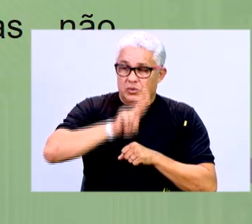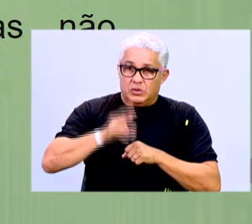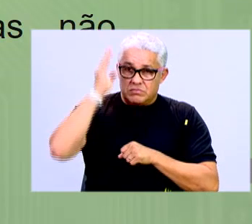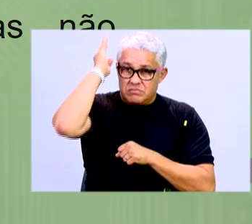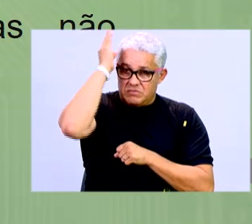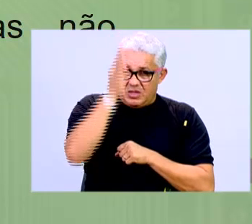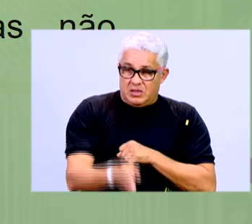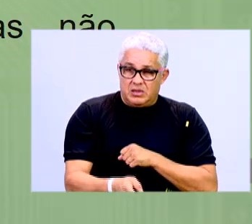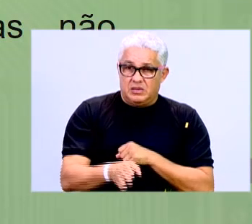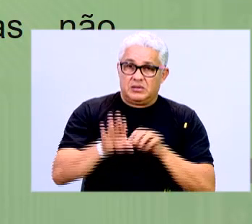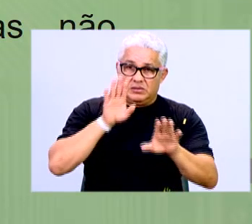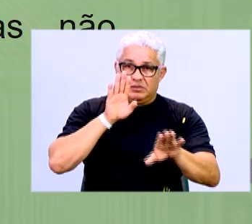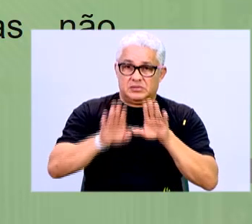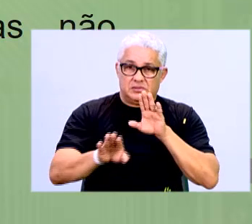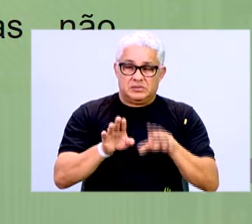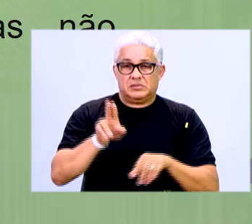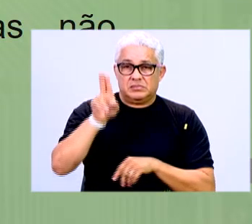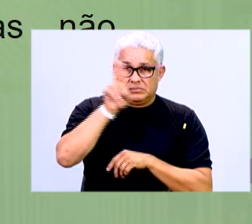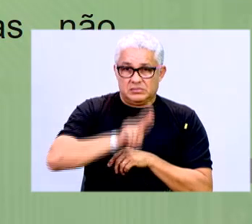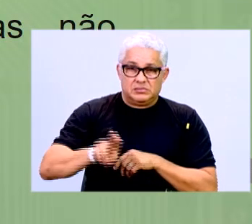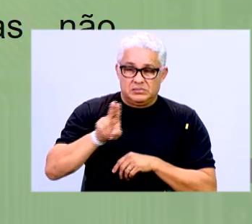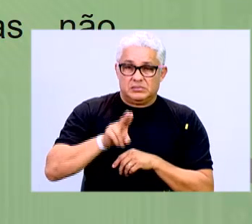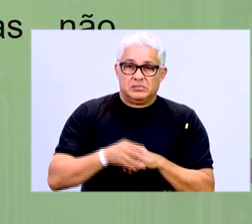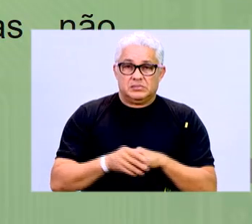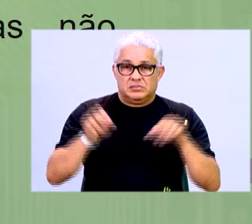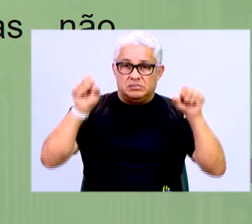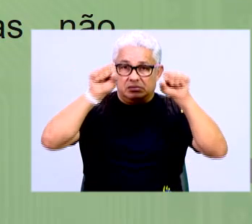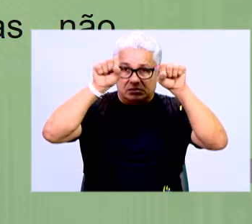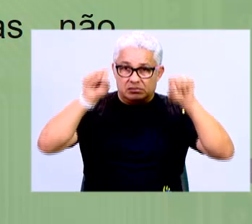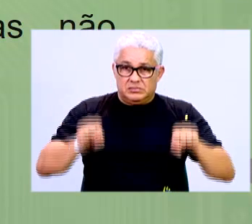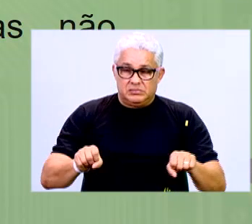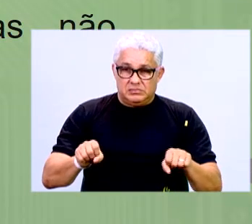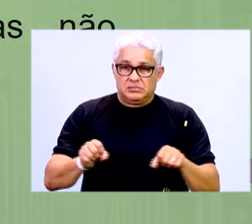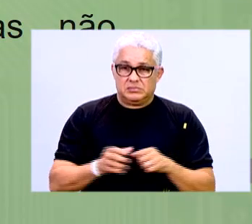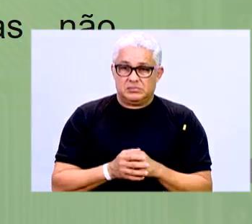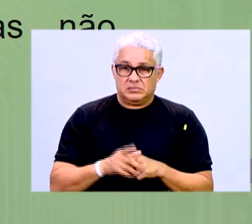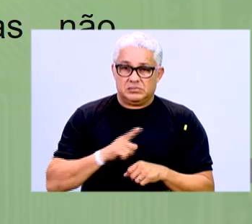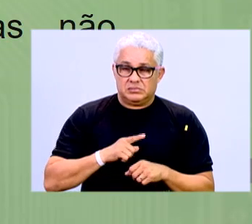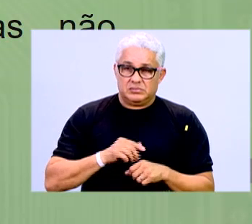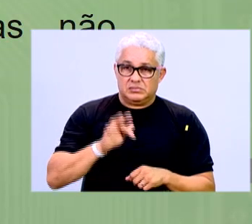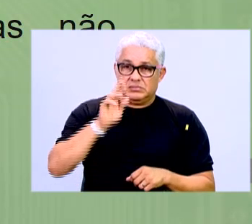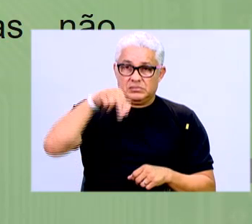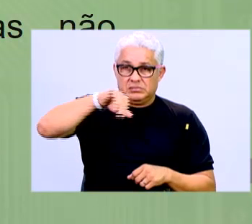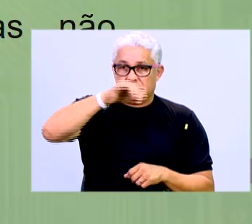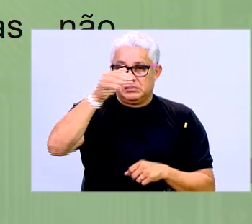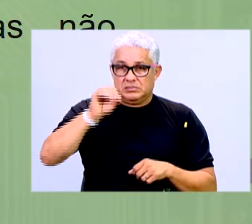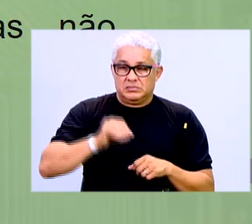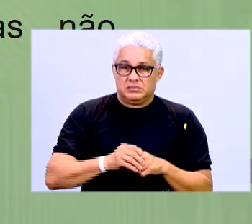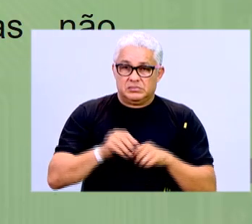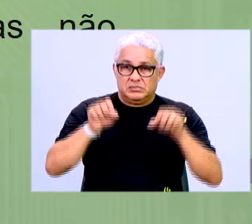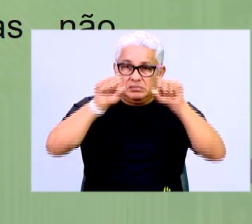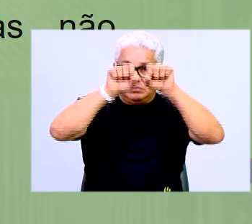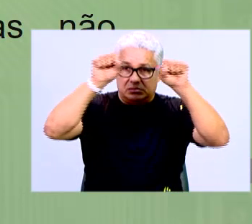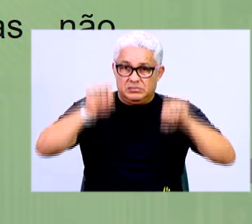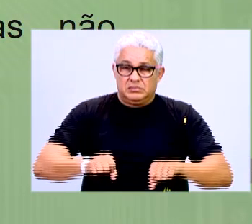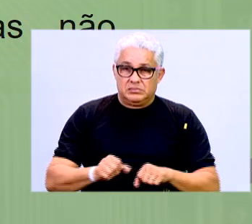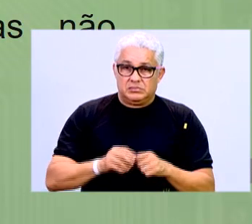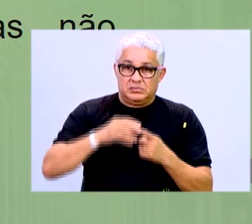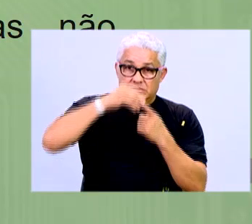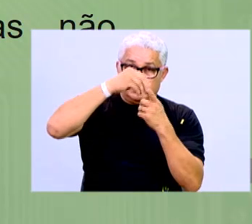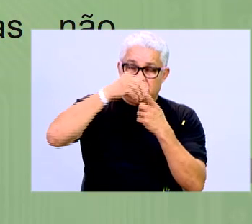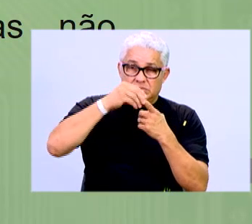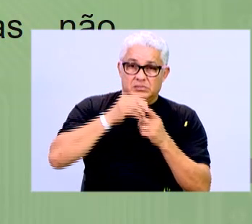muitas vezes já usando o sistema atual. Exige funções do sistema, principalmente para atender o